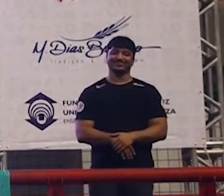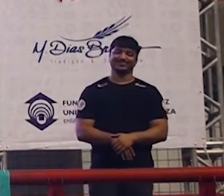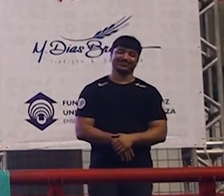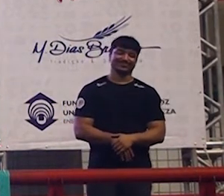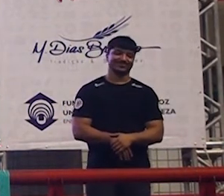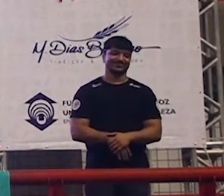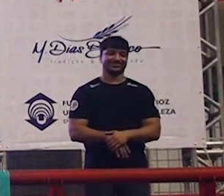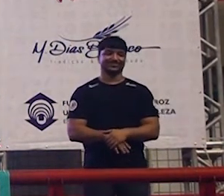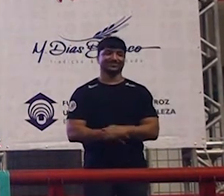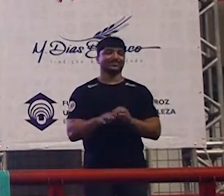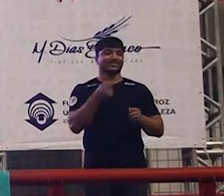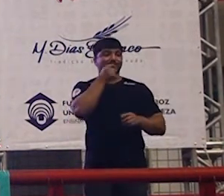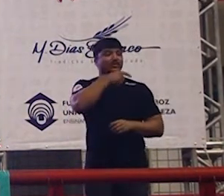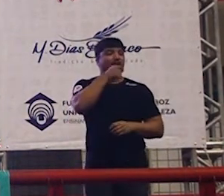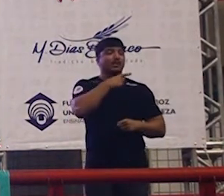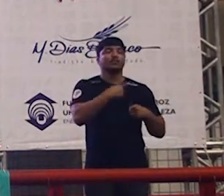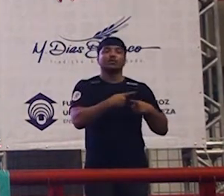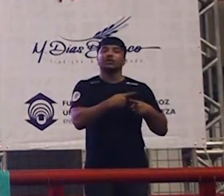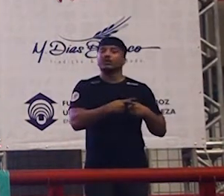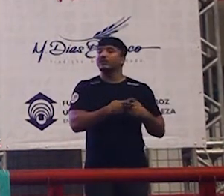O que causa o humor da tira aí?